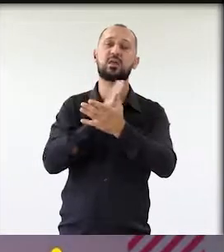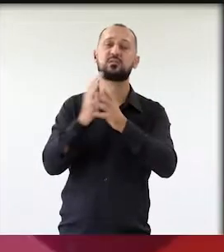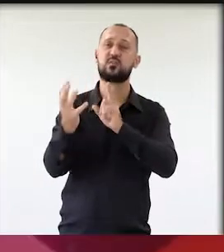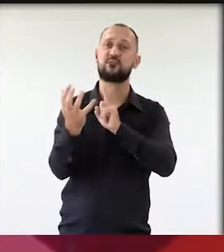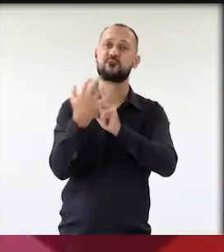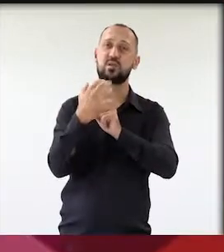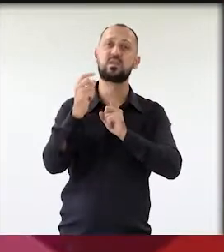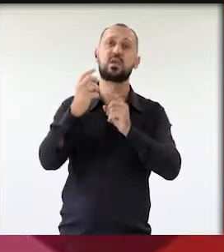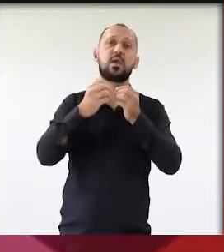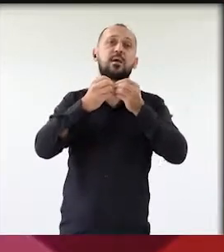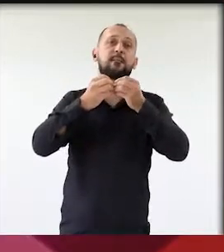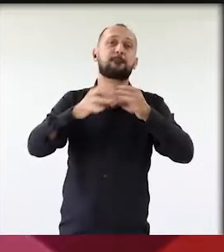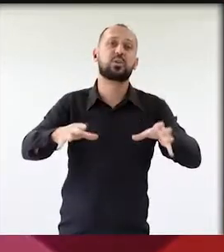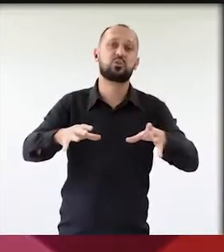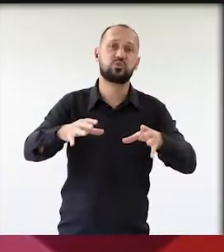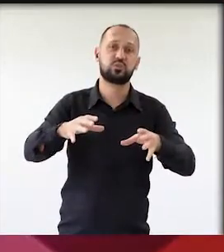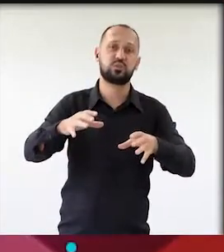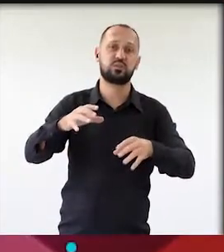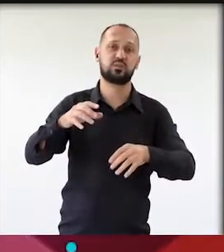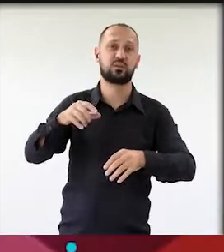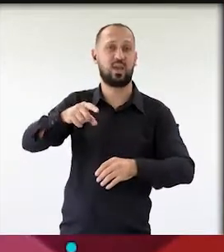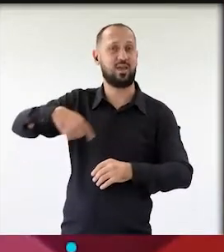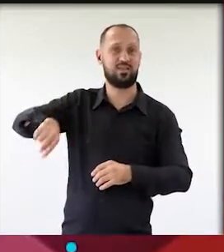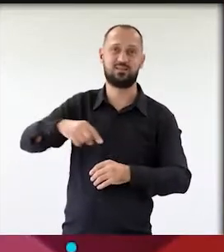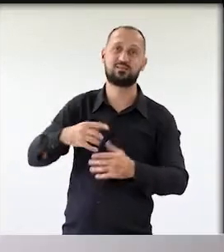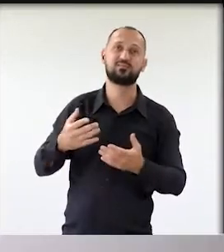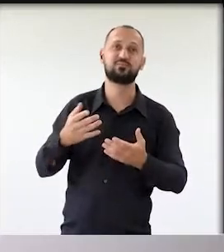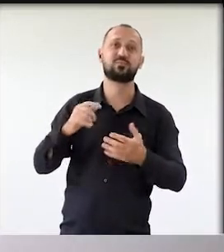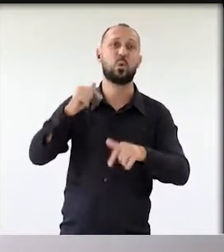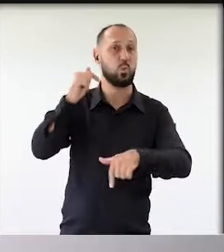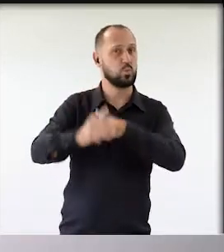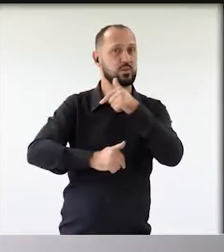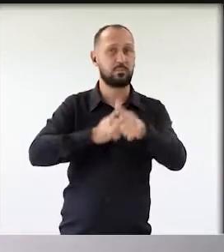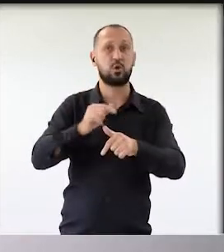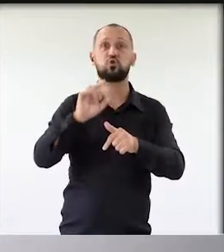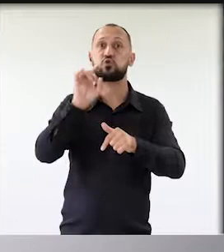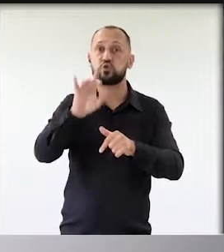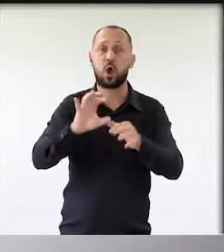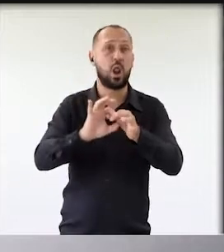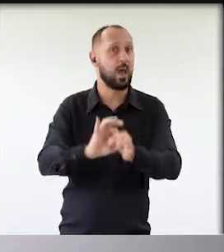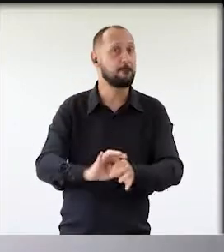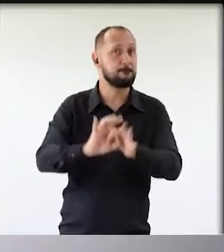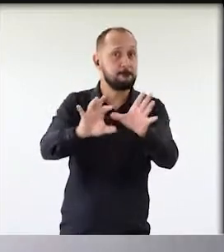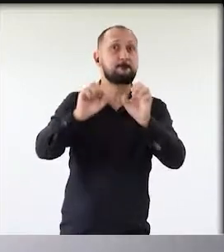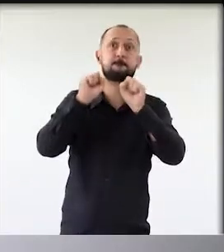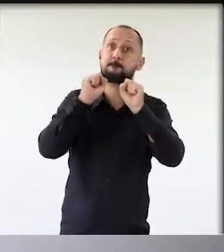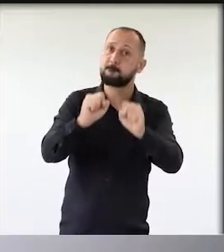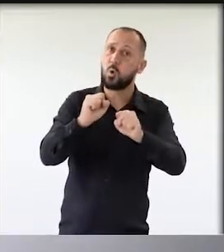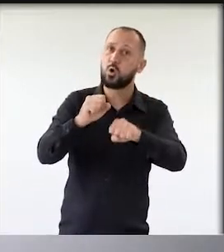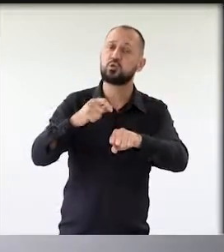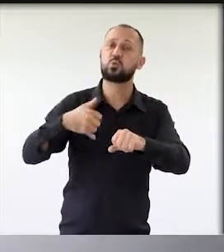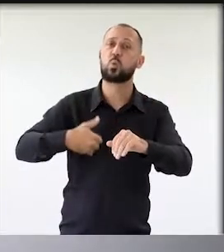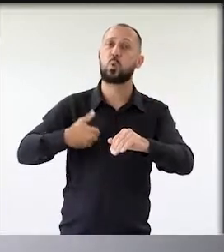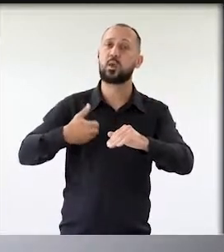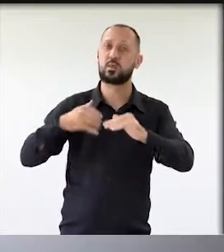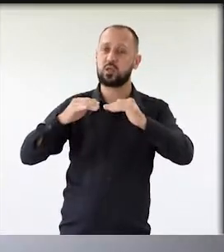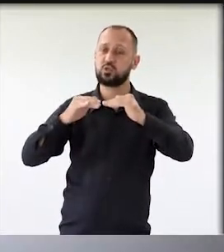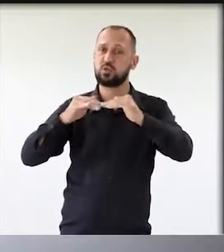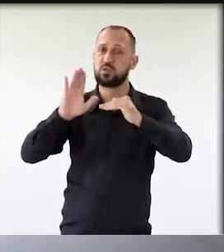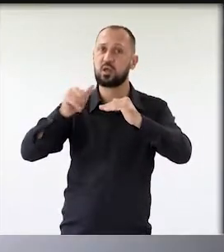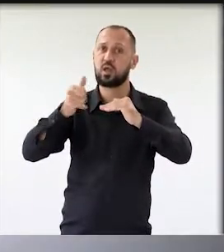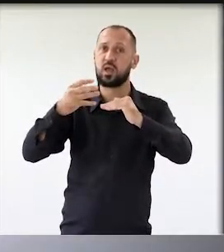que gerem algum tipo de dano para essas crianças e adolescentes. Né? Então, o trabalho ele só é permitido a partir